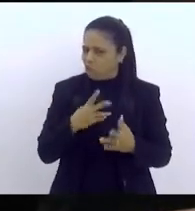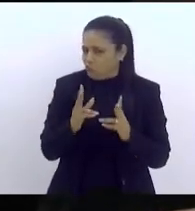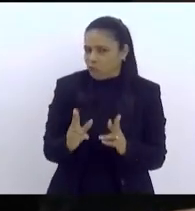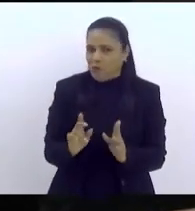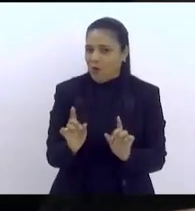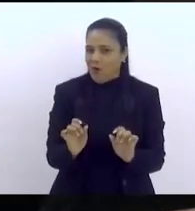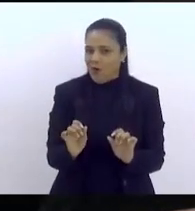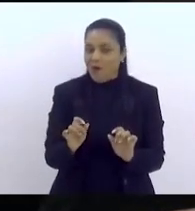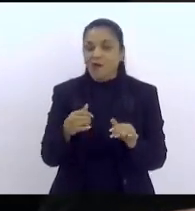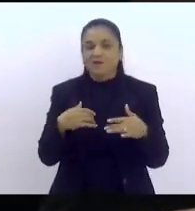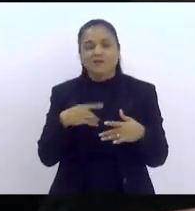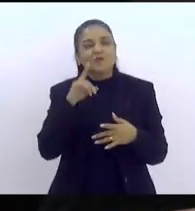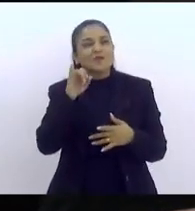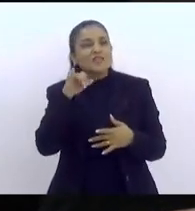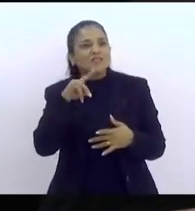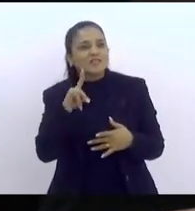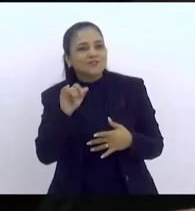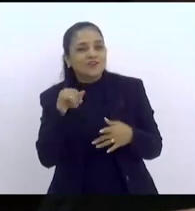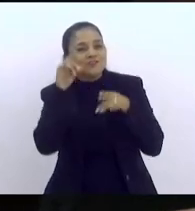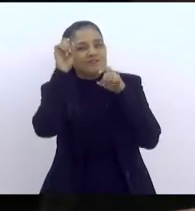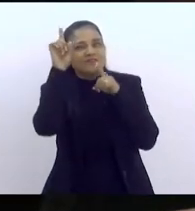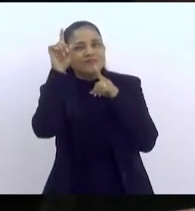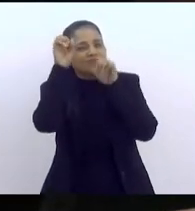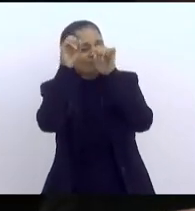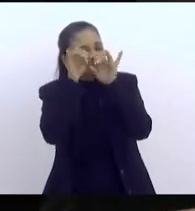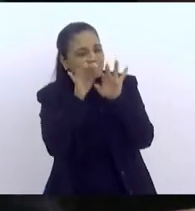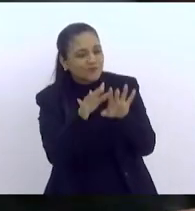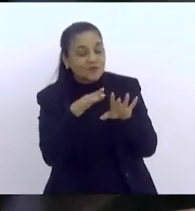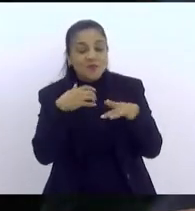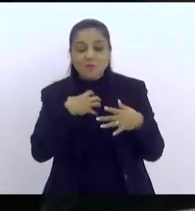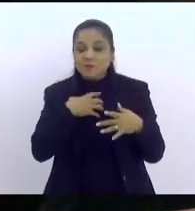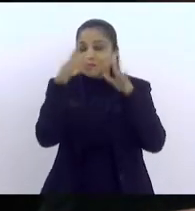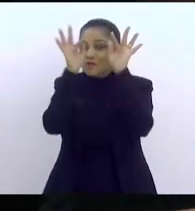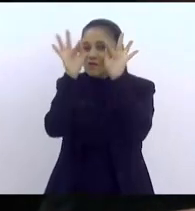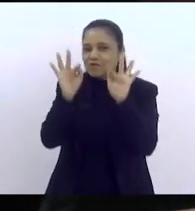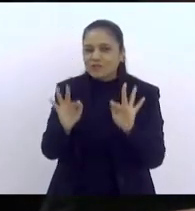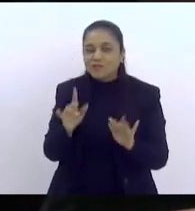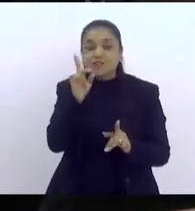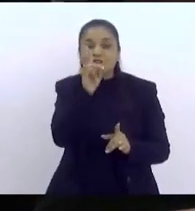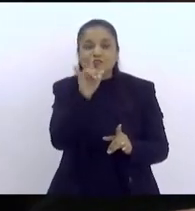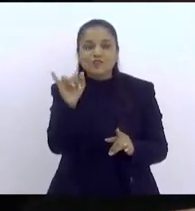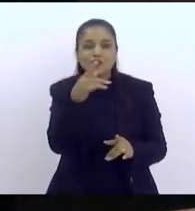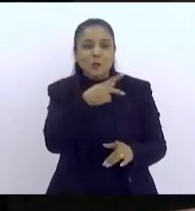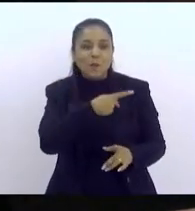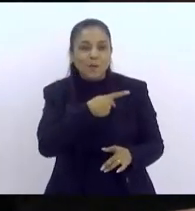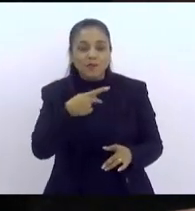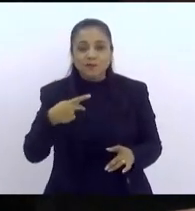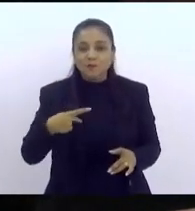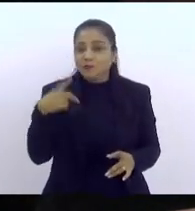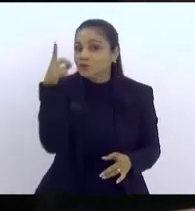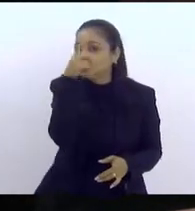Índia, Deus te abençoe. Estou feliz. Dia do Pastor, domingo.